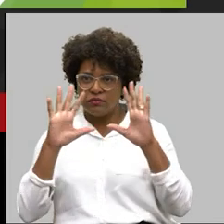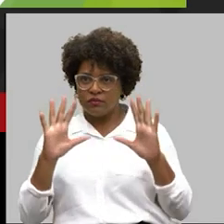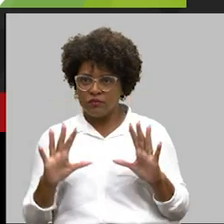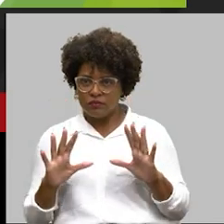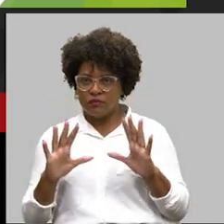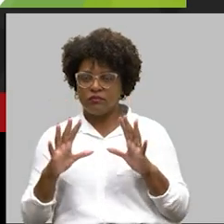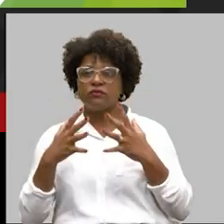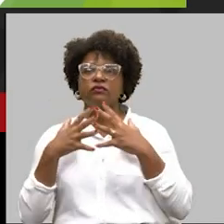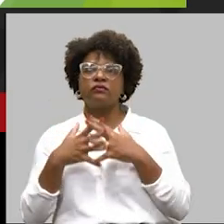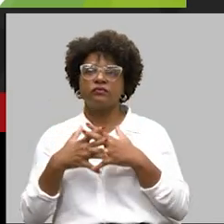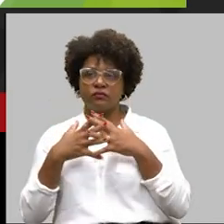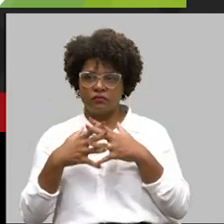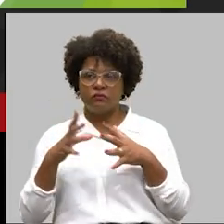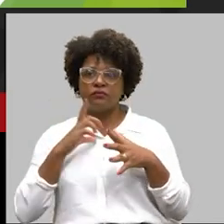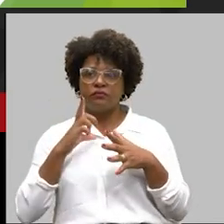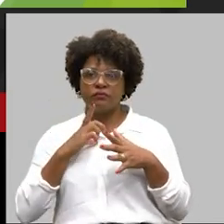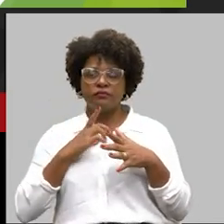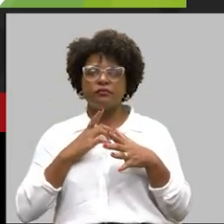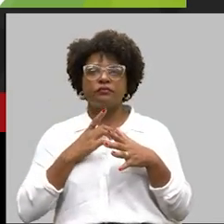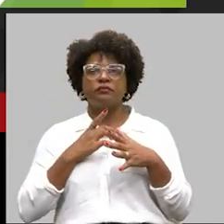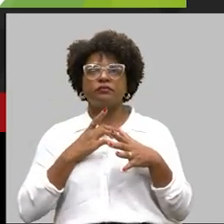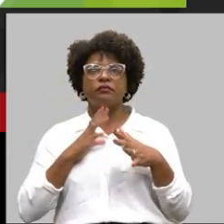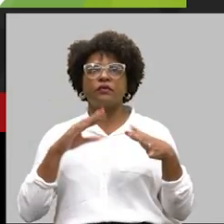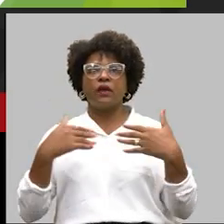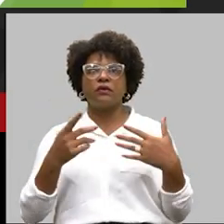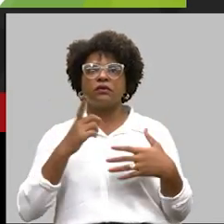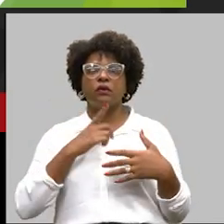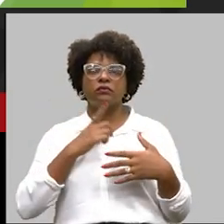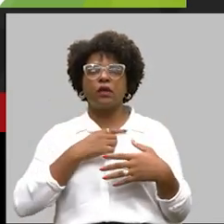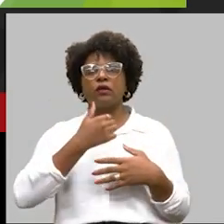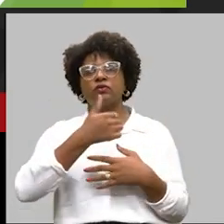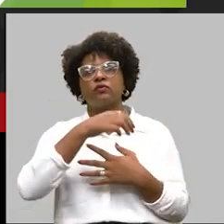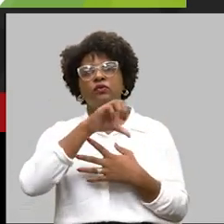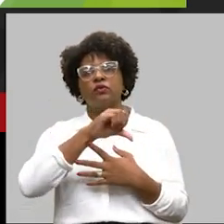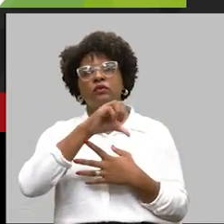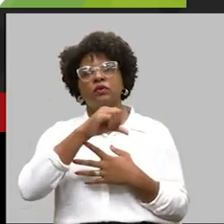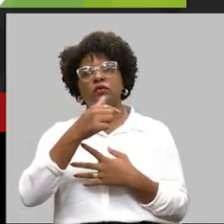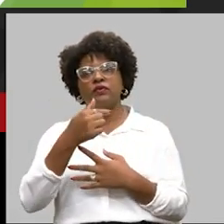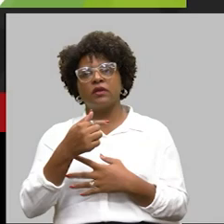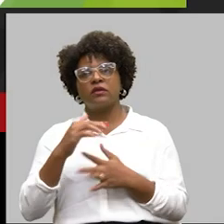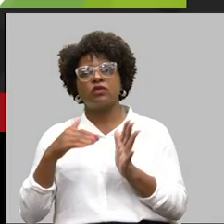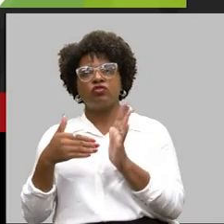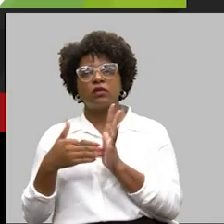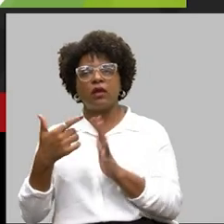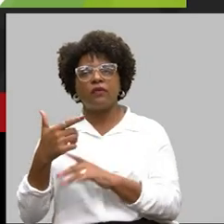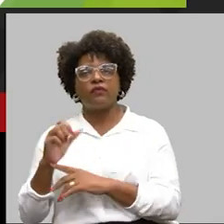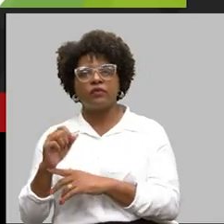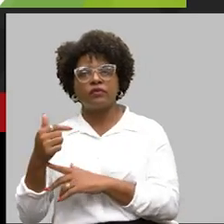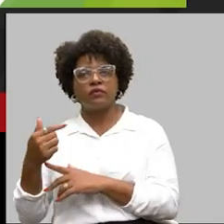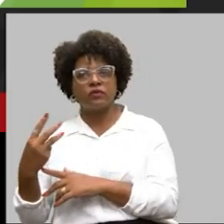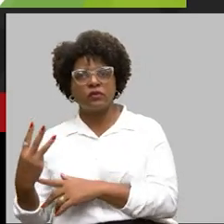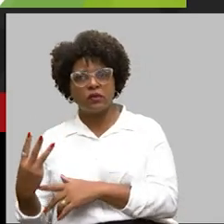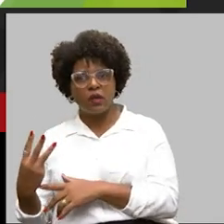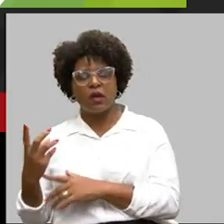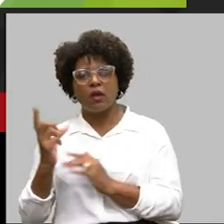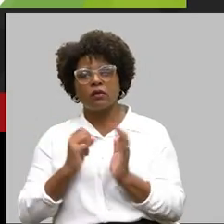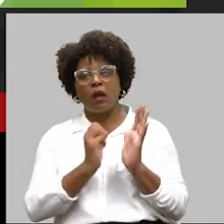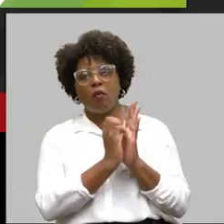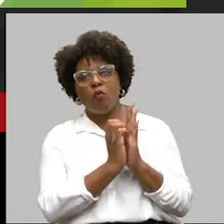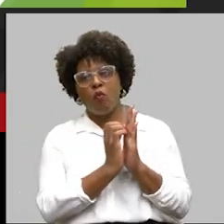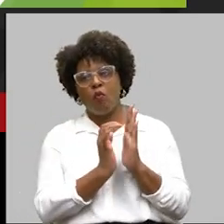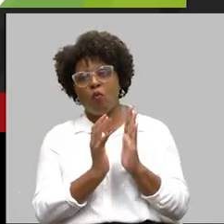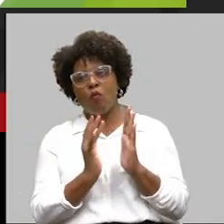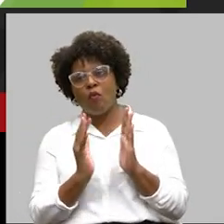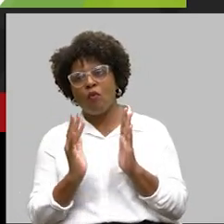Então ali vem alguns Marcos né de 97 a 2023 a gente vai chegar aqui nos